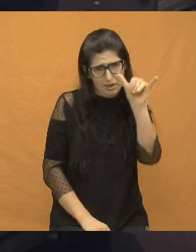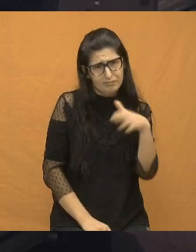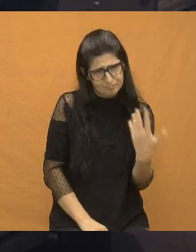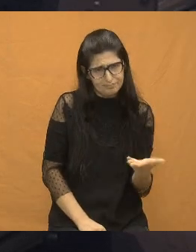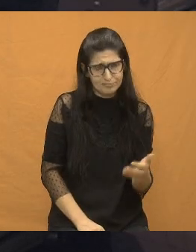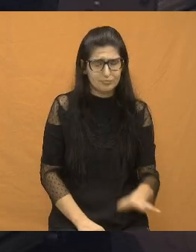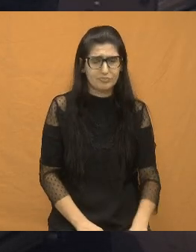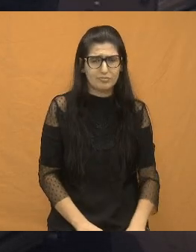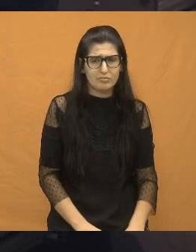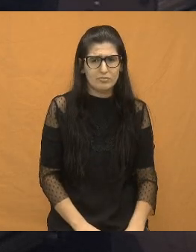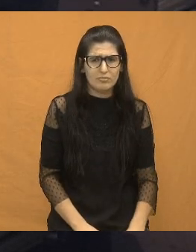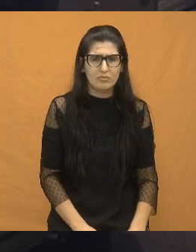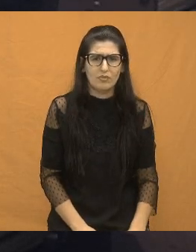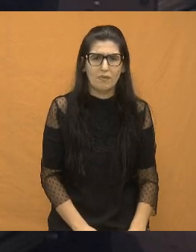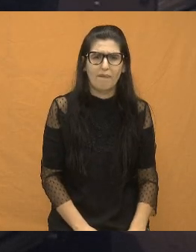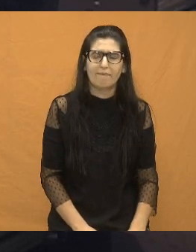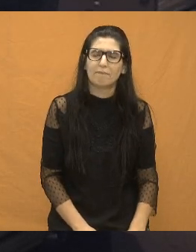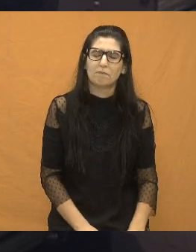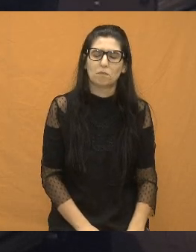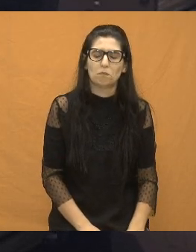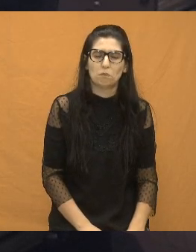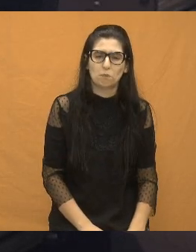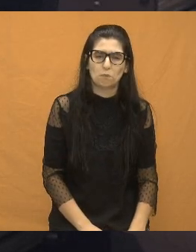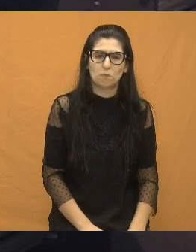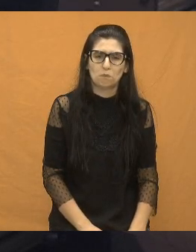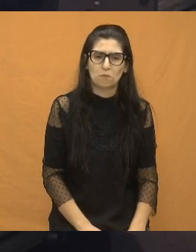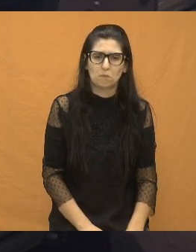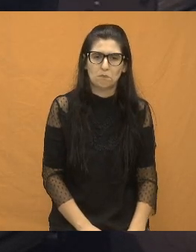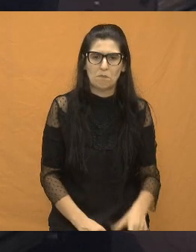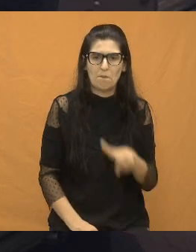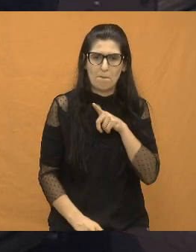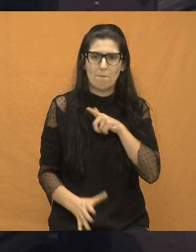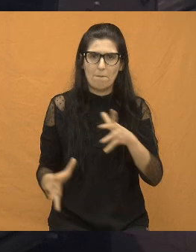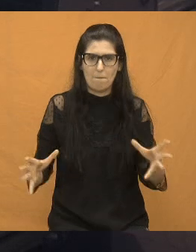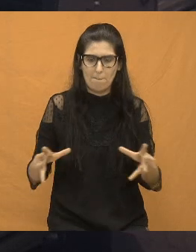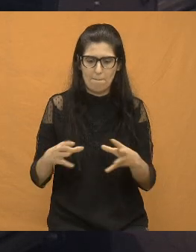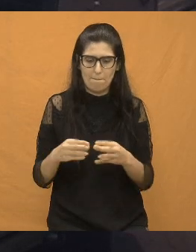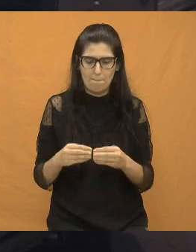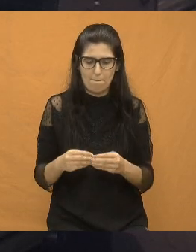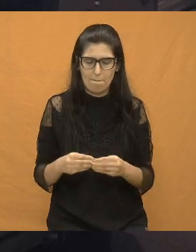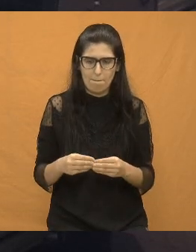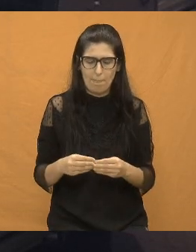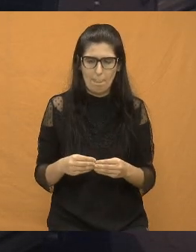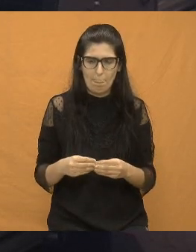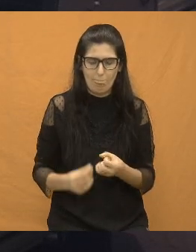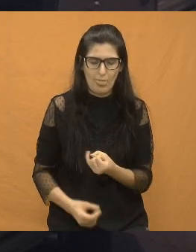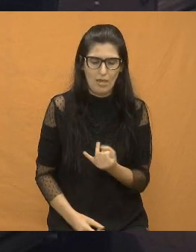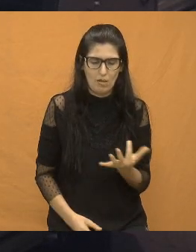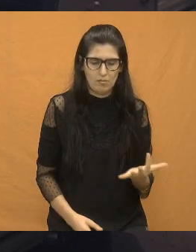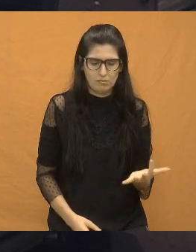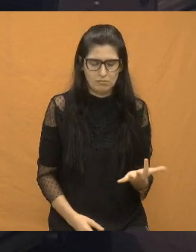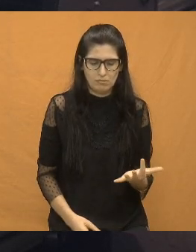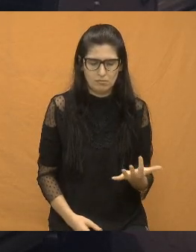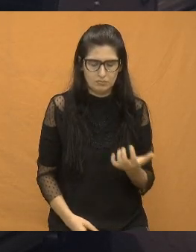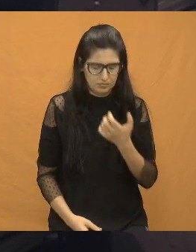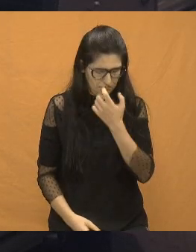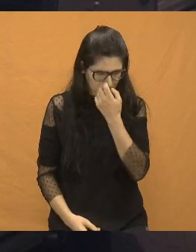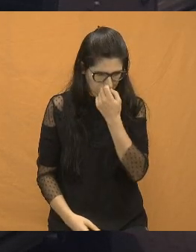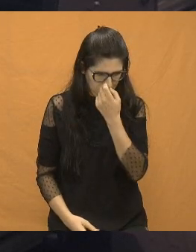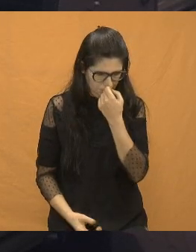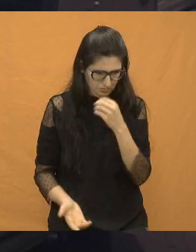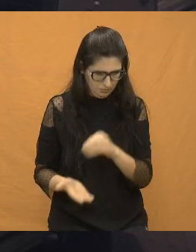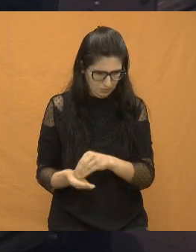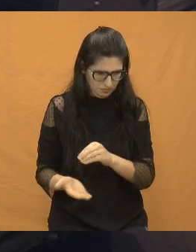Se você precisar, Arildo, eu tenho um resuminho aqui dos valores que estão incluídos, que estão pendentes